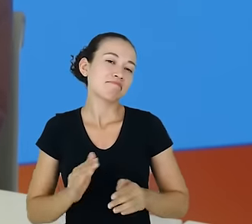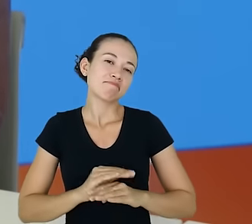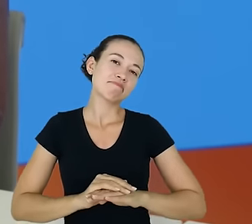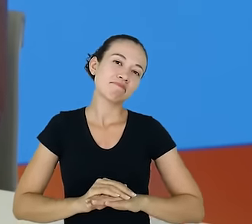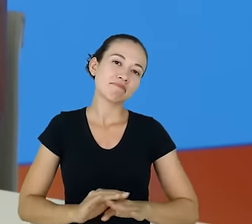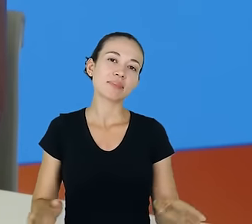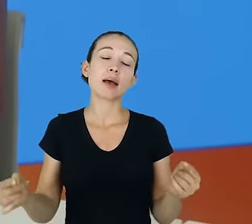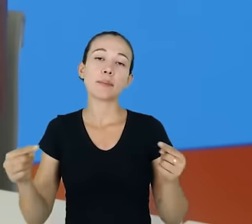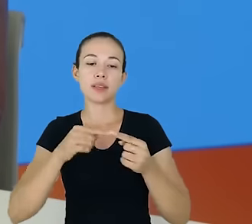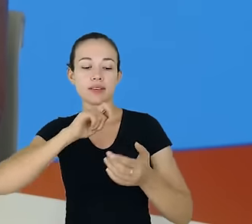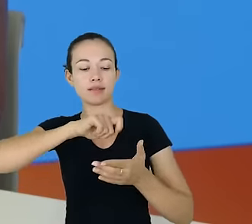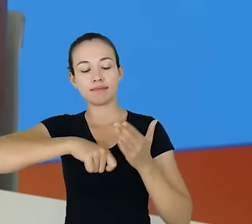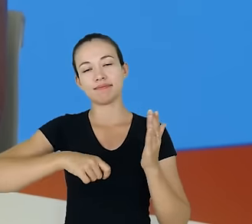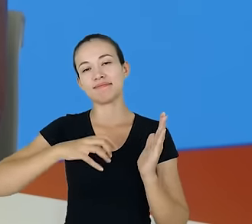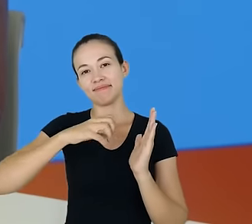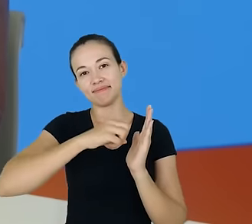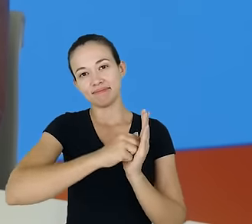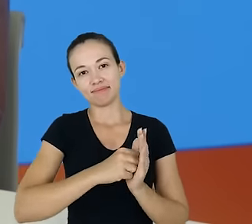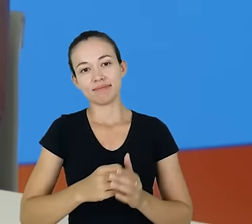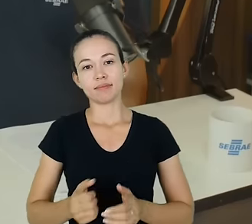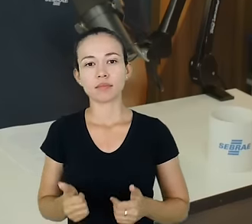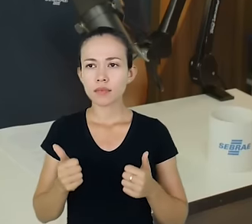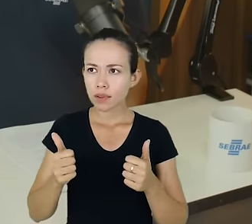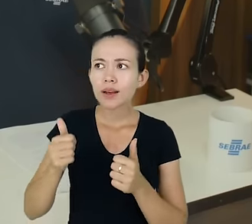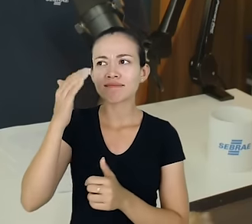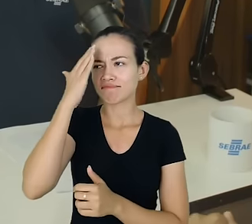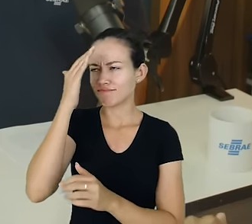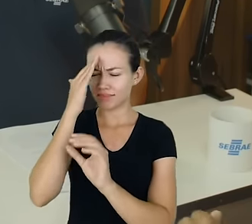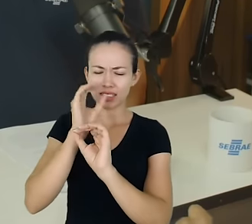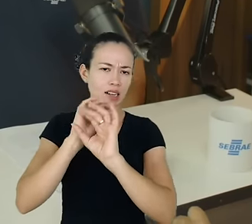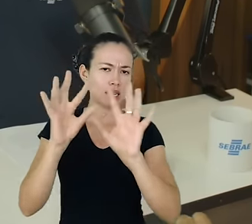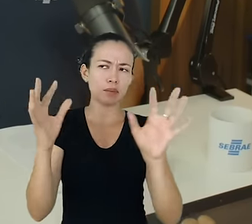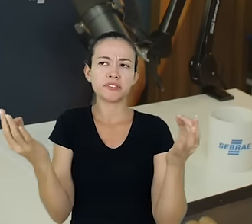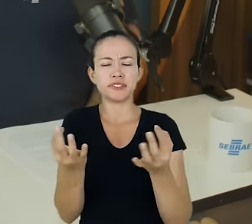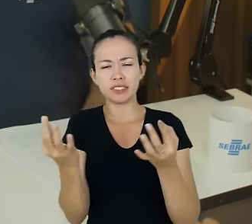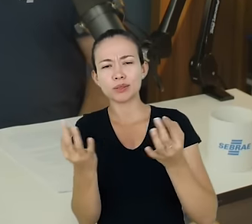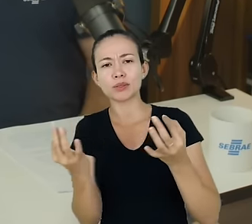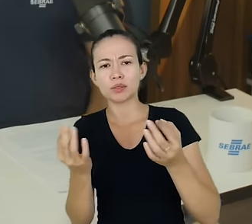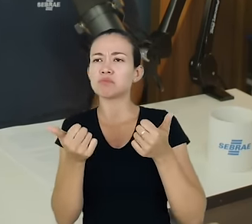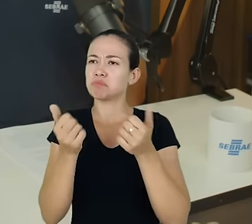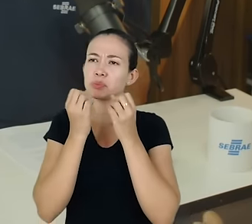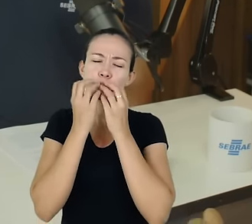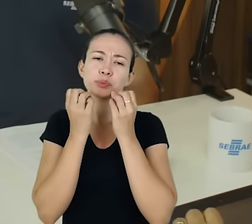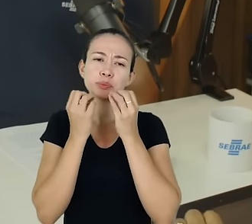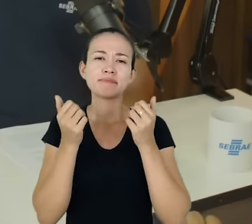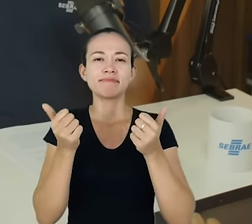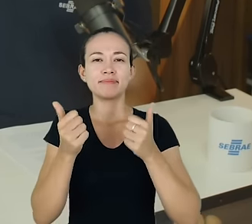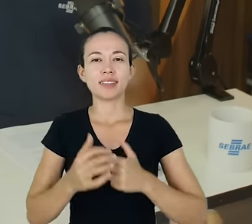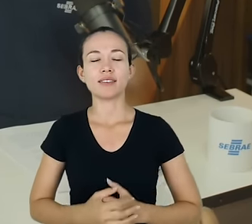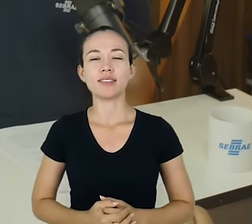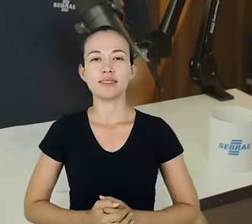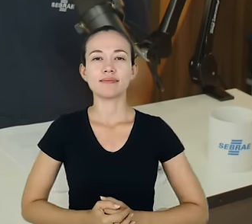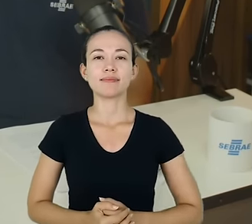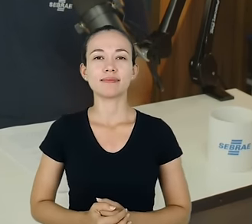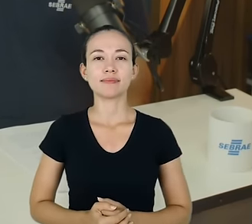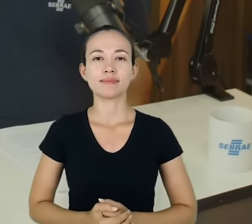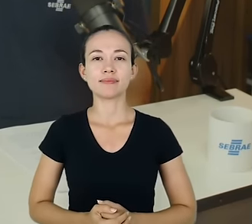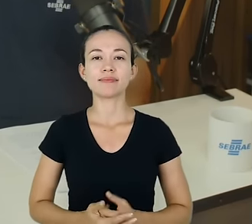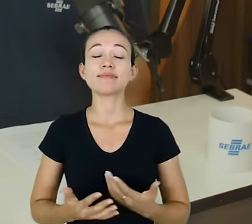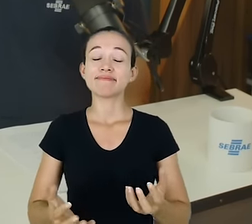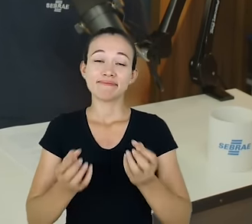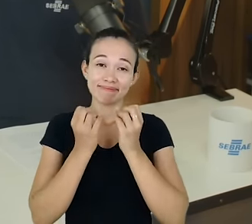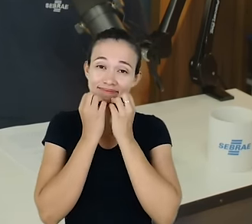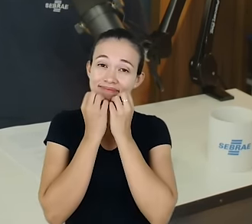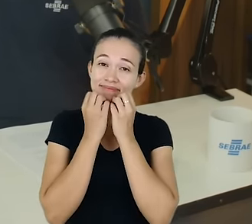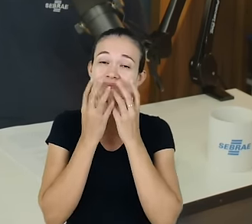isso parte de credenciamento não sei se ficou bem claro perfeito Nossa perfeito foi é muito